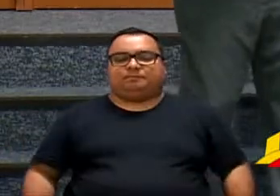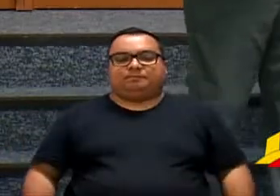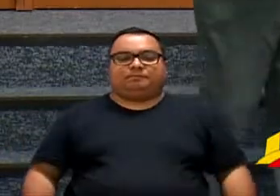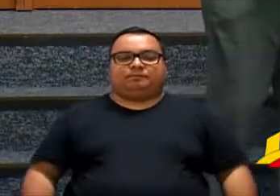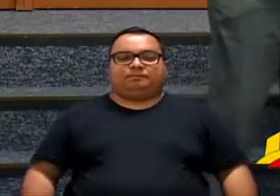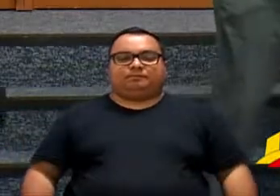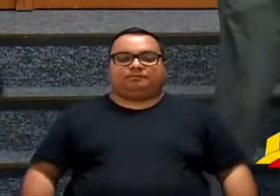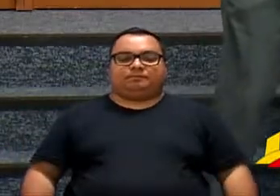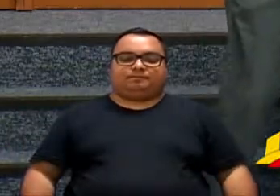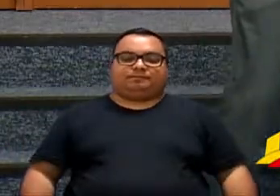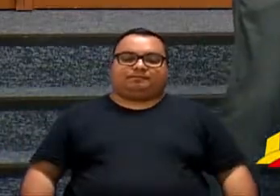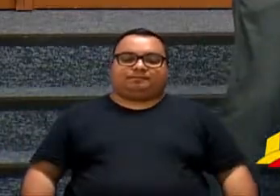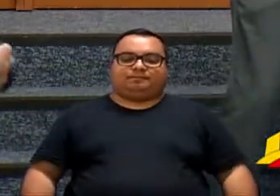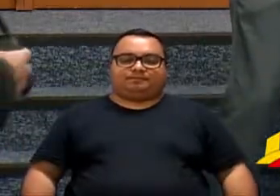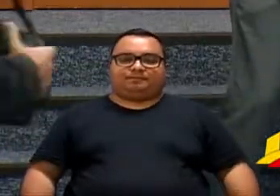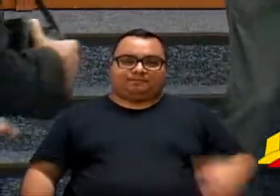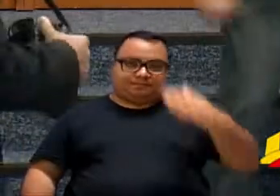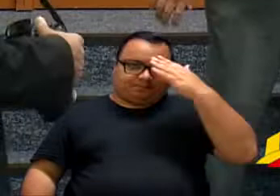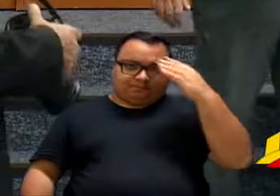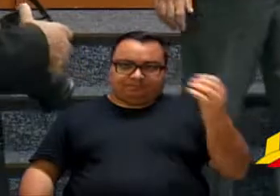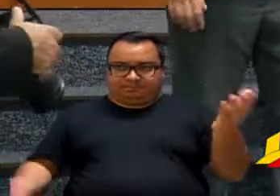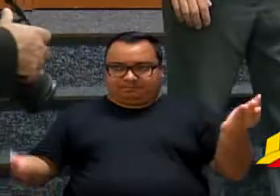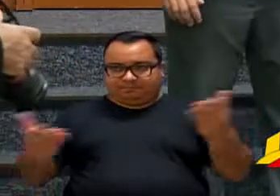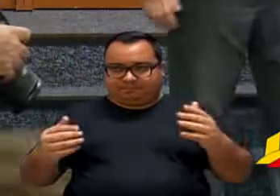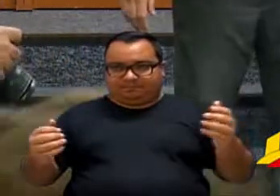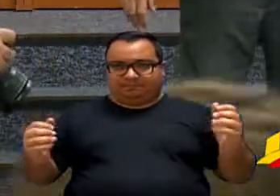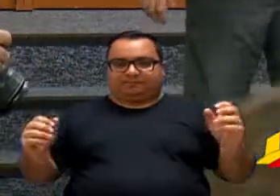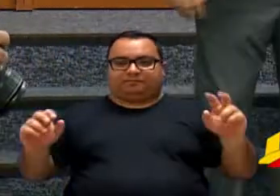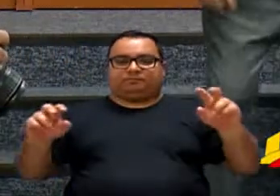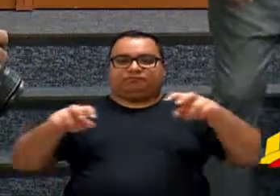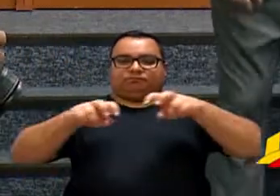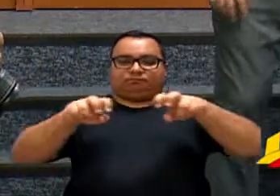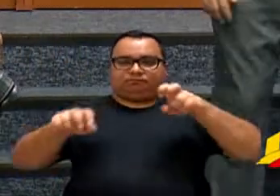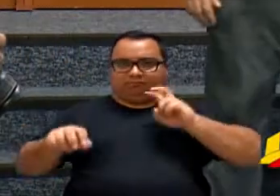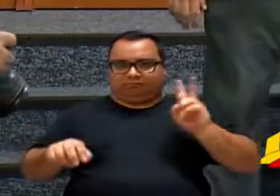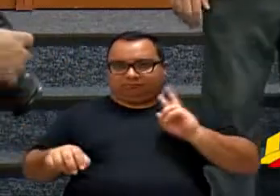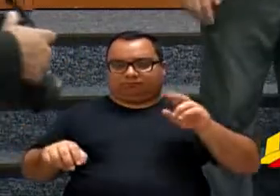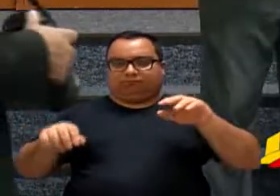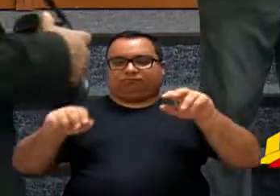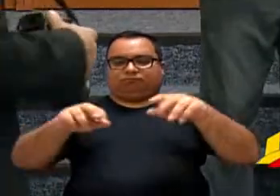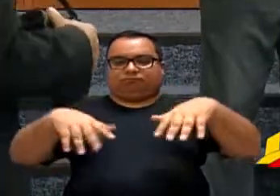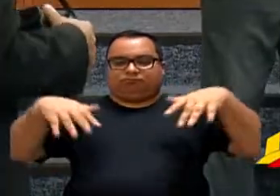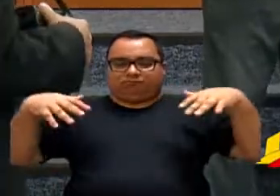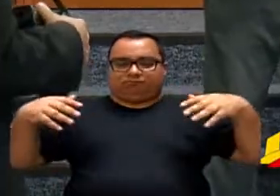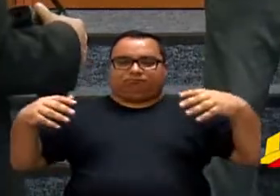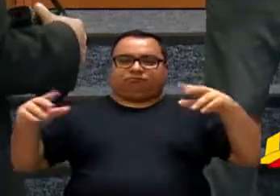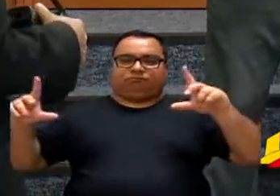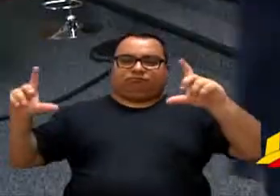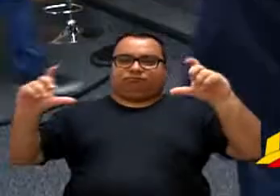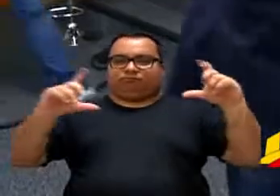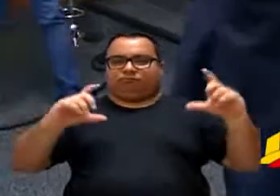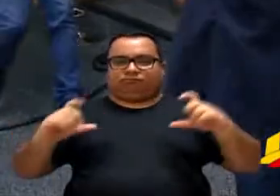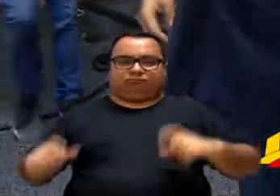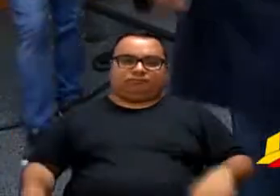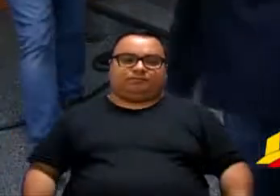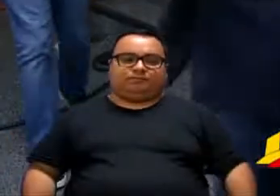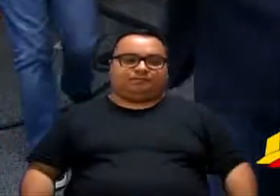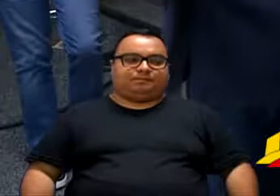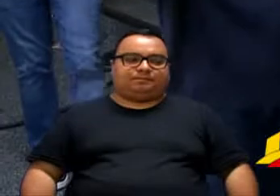obrigado eu gostaria de convidar os senhores vereadores para que nós possamos tirar uma foto